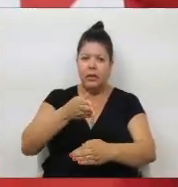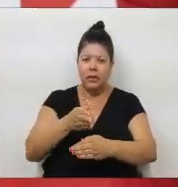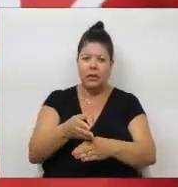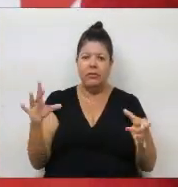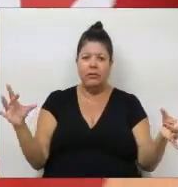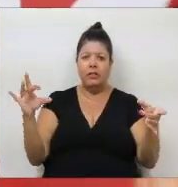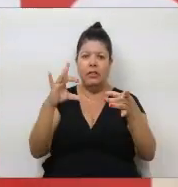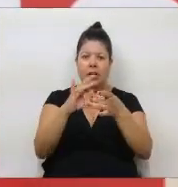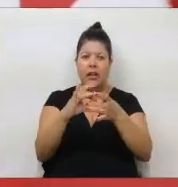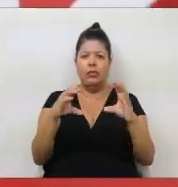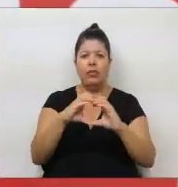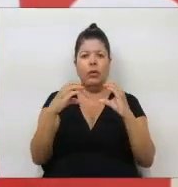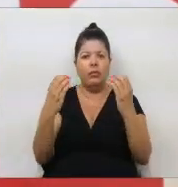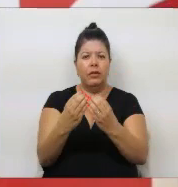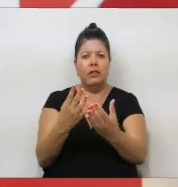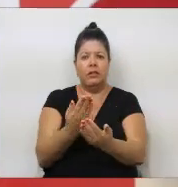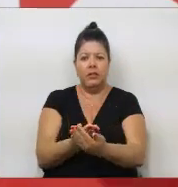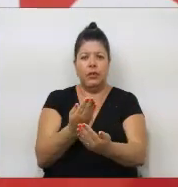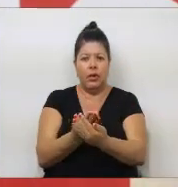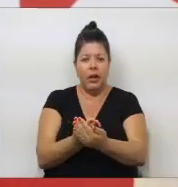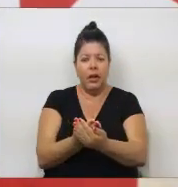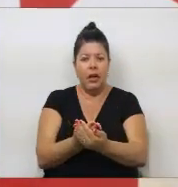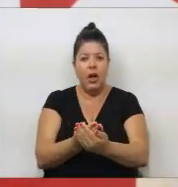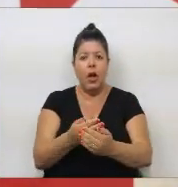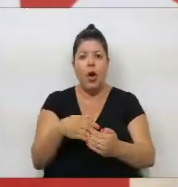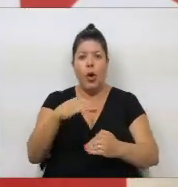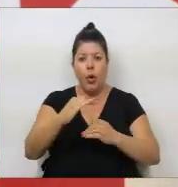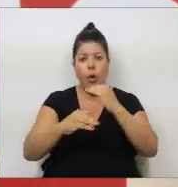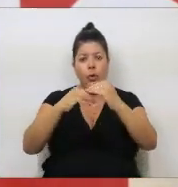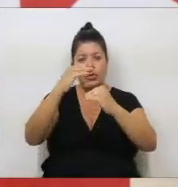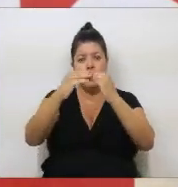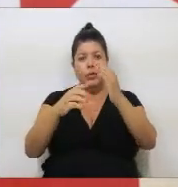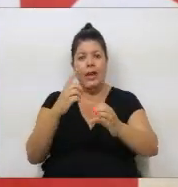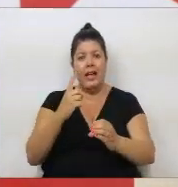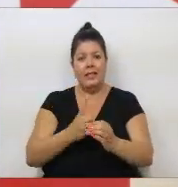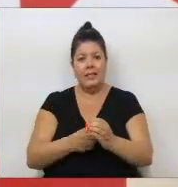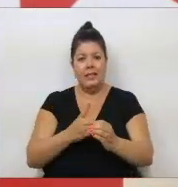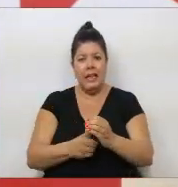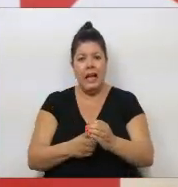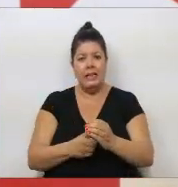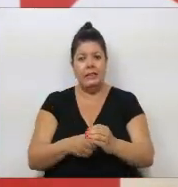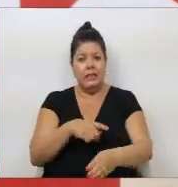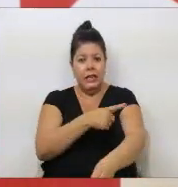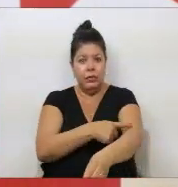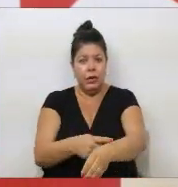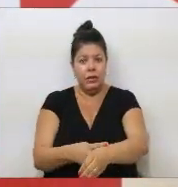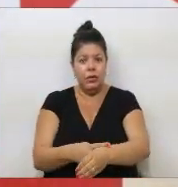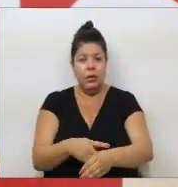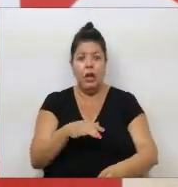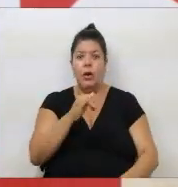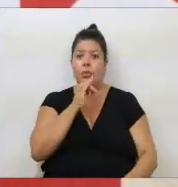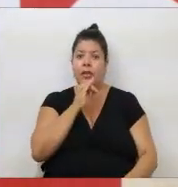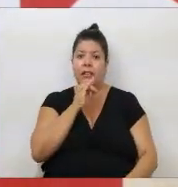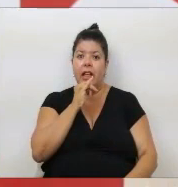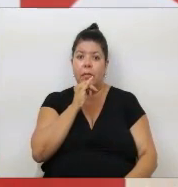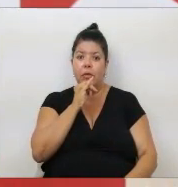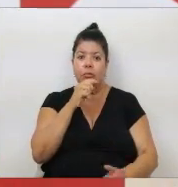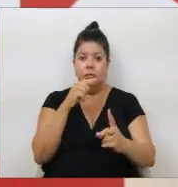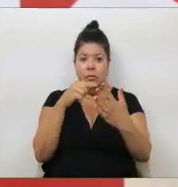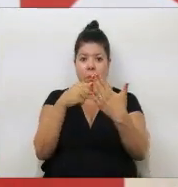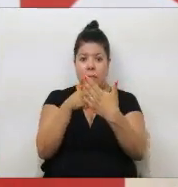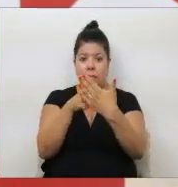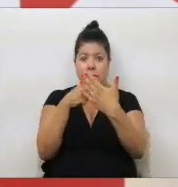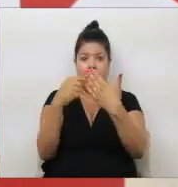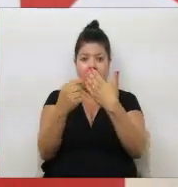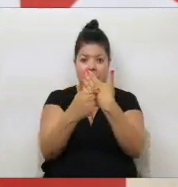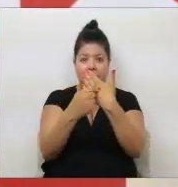comunidade, nós queremos construir a cidade educadora a partir da escola sem muros. Não do ponto de vista físico, eu falo da